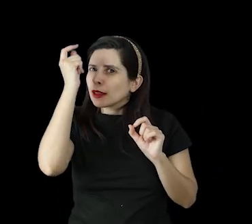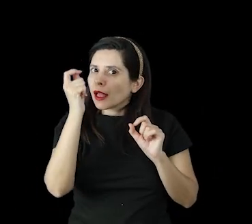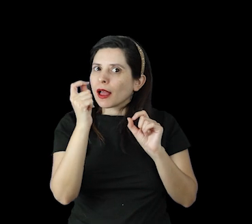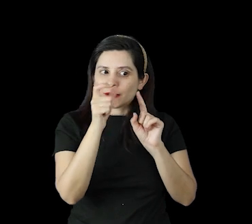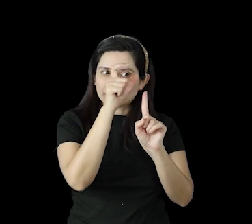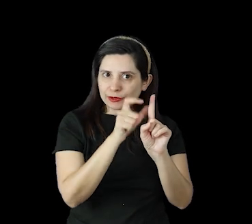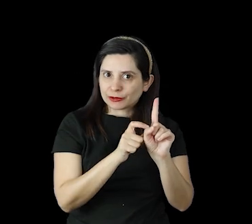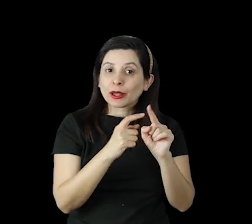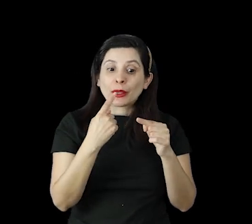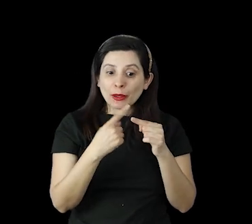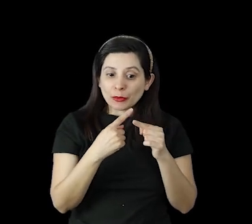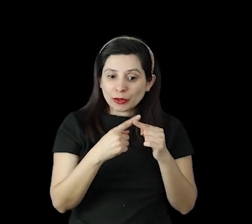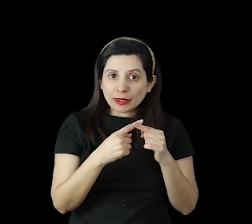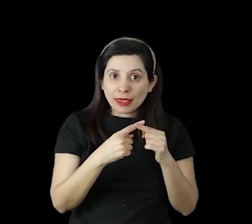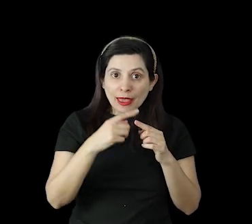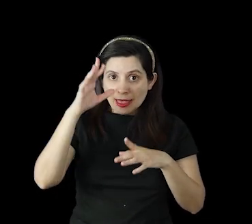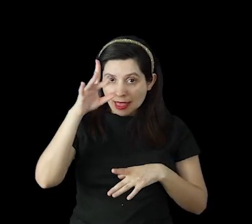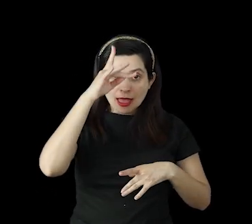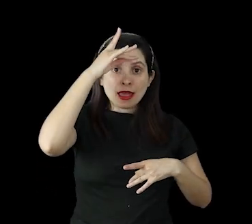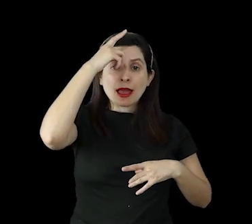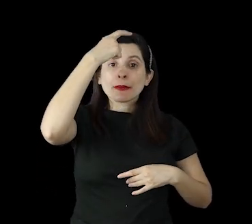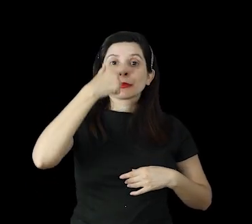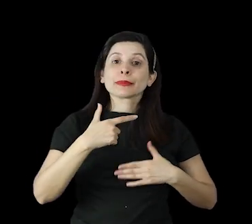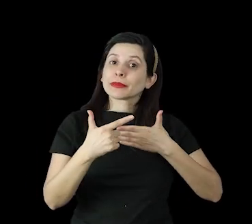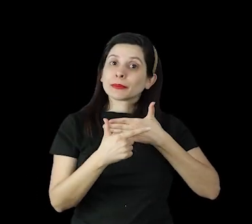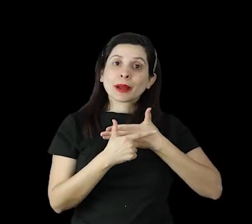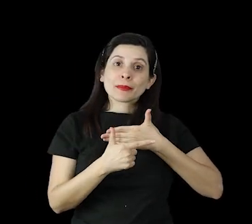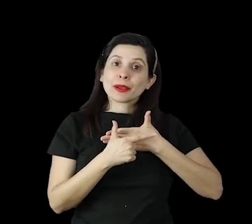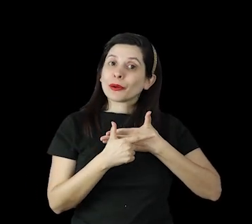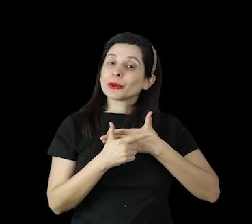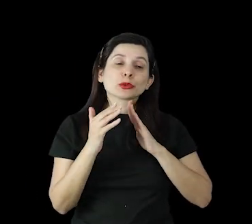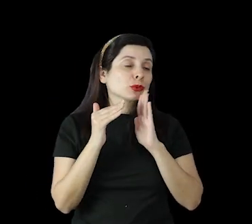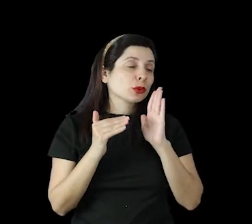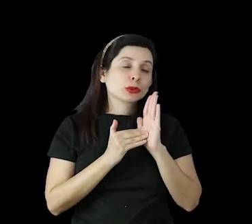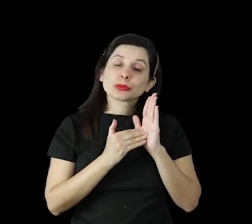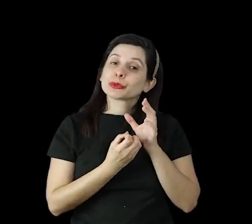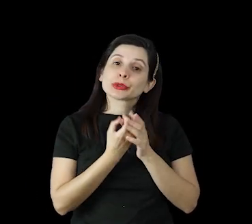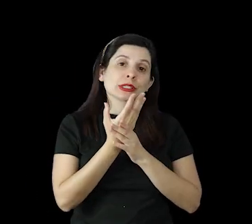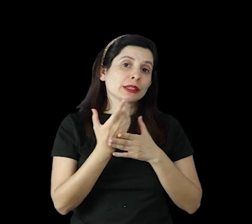complexidade, porque a persona, ela está no papel, né, todo mundo inventa um papel.